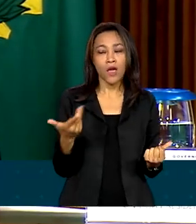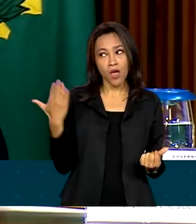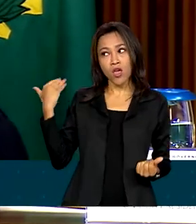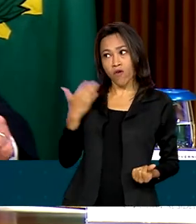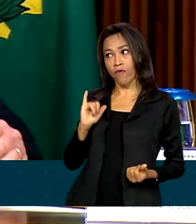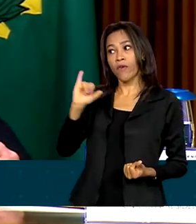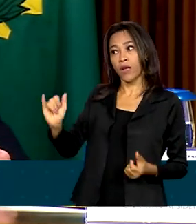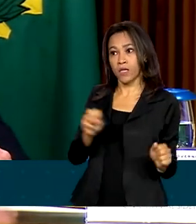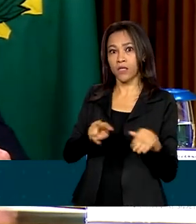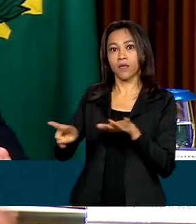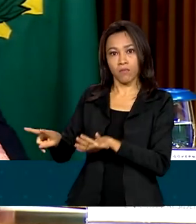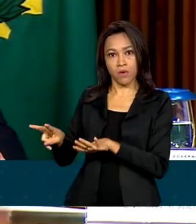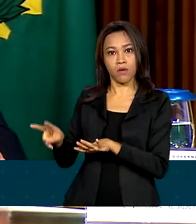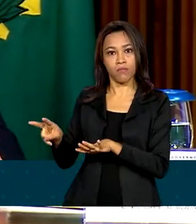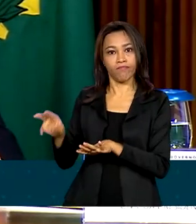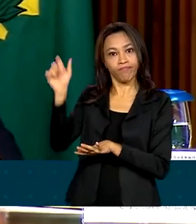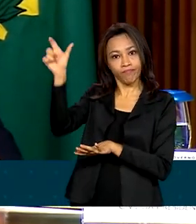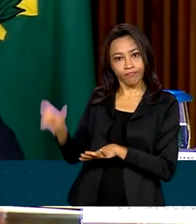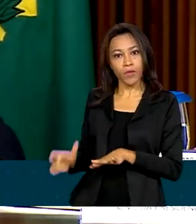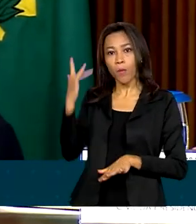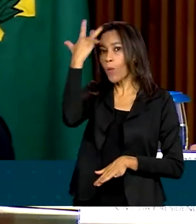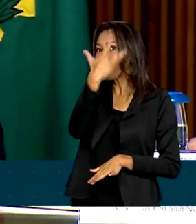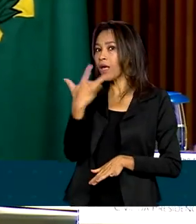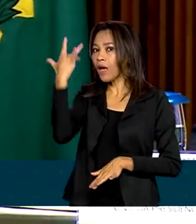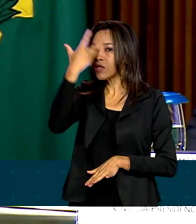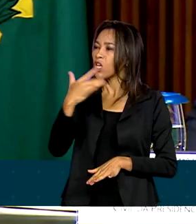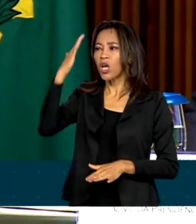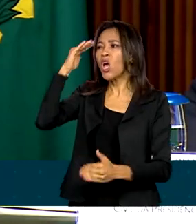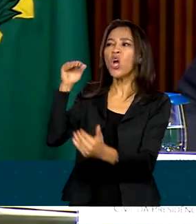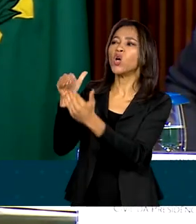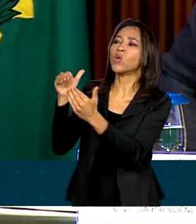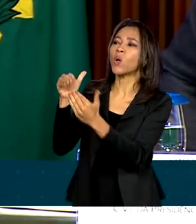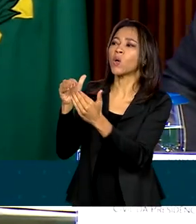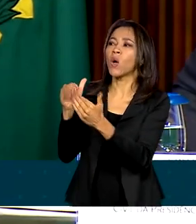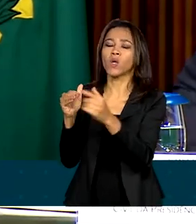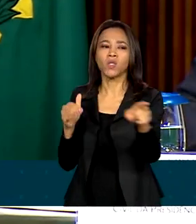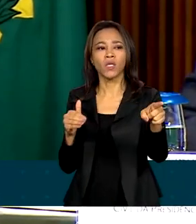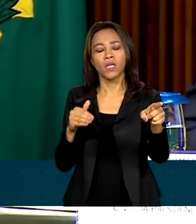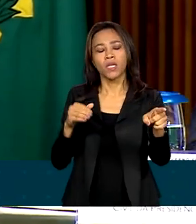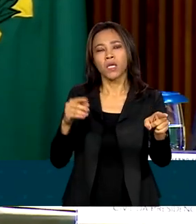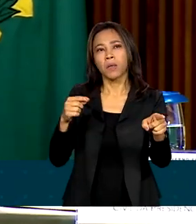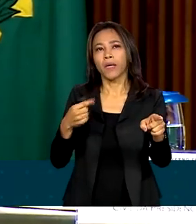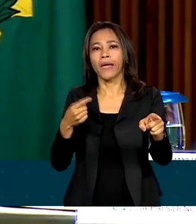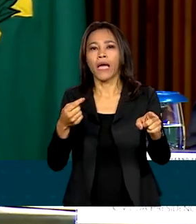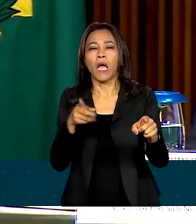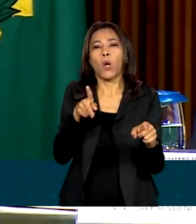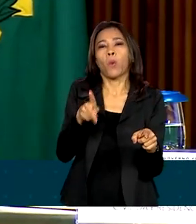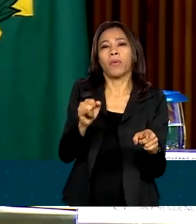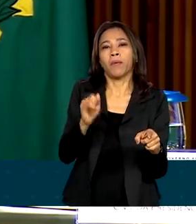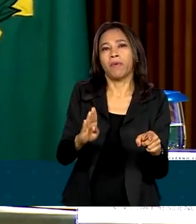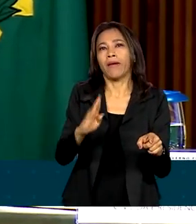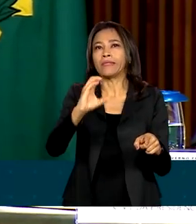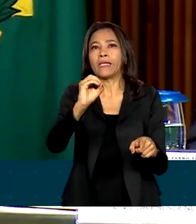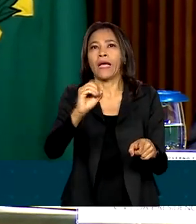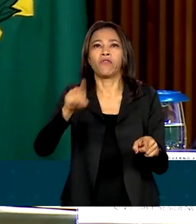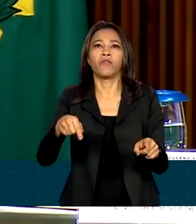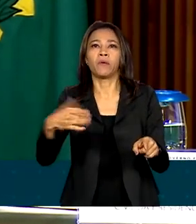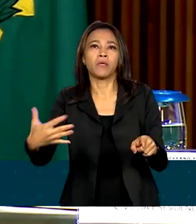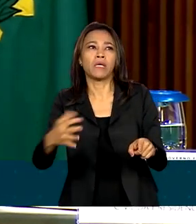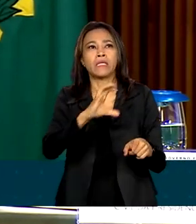semana passada que eu não concordo com as avaliações negativas de que o PIB vai crescer 0,1%